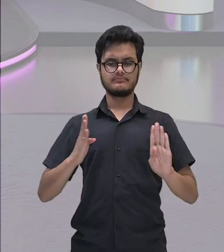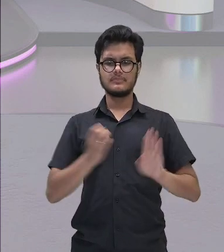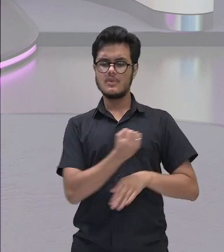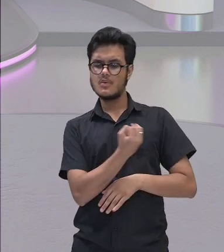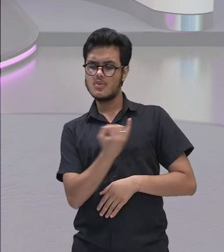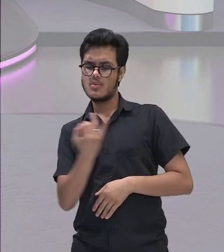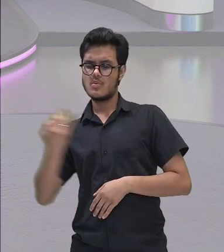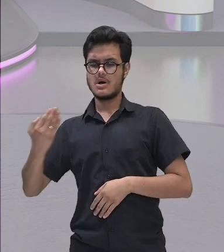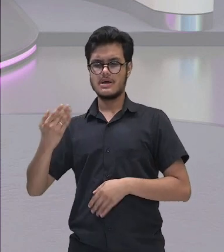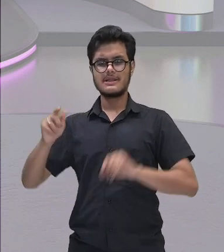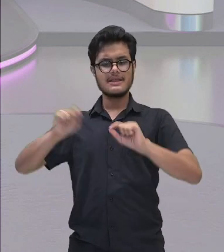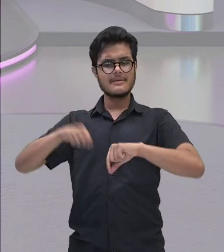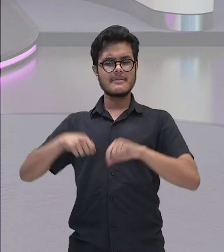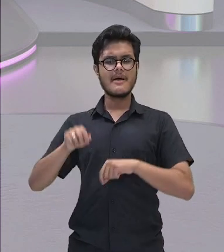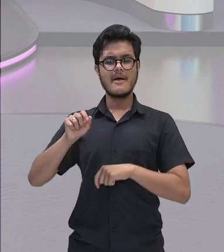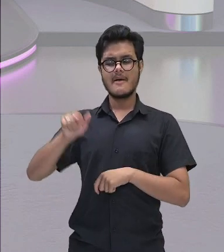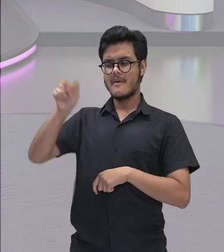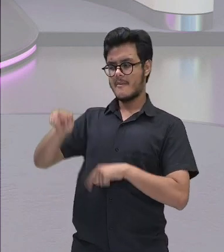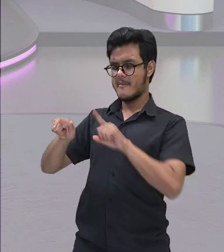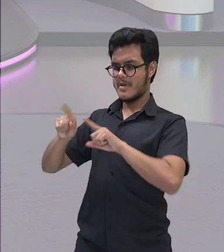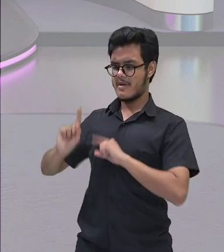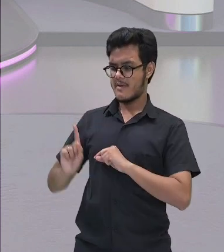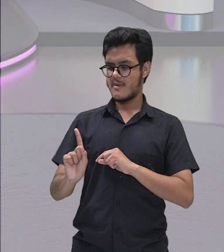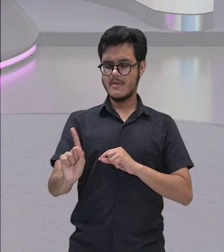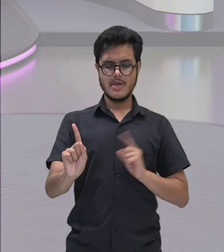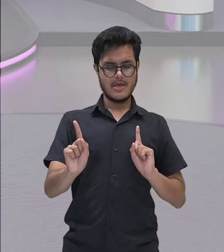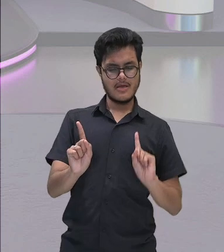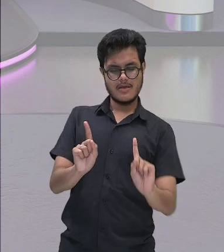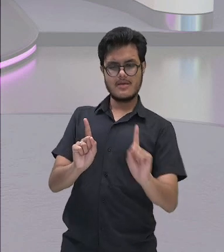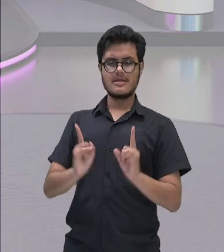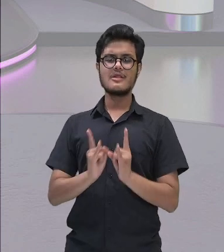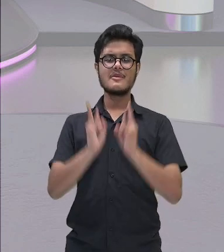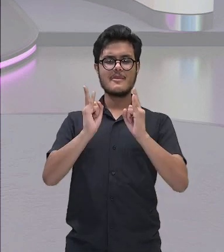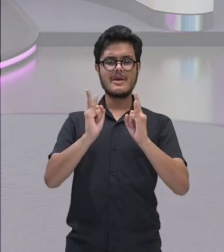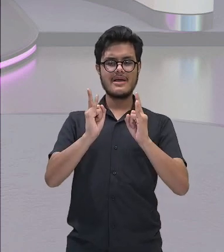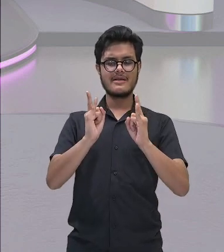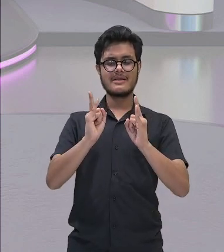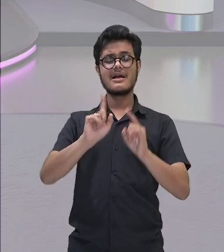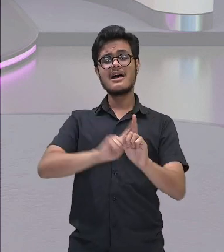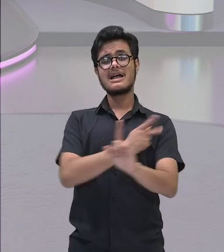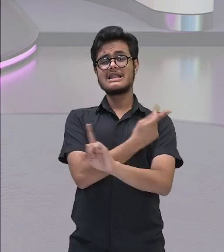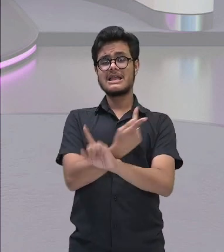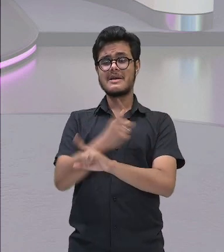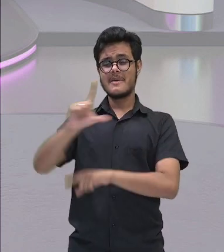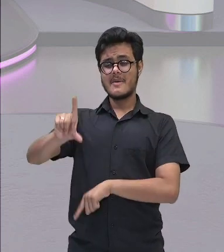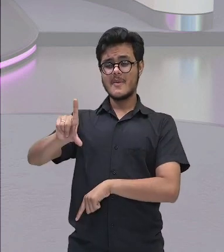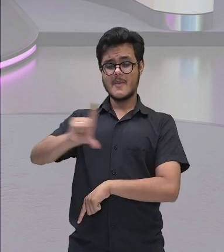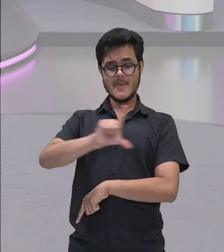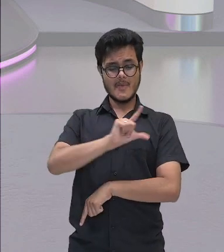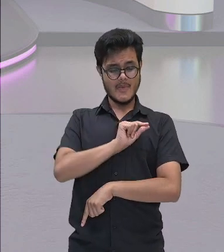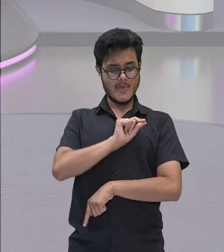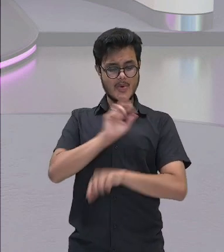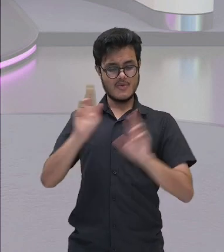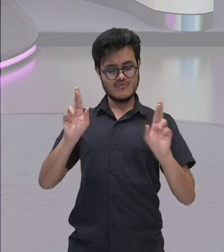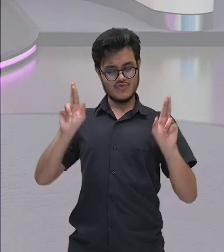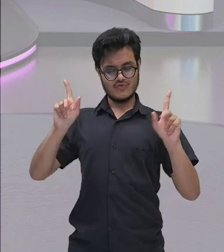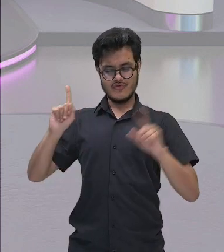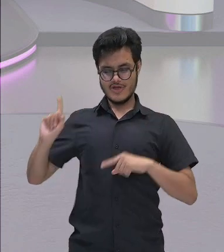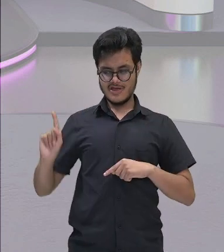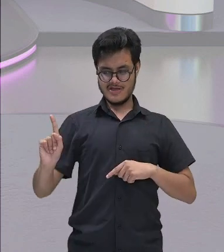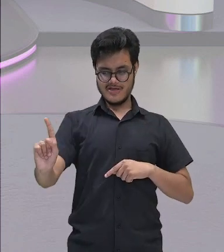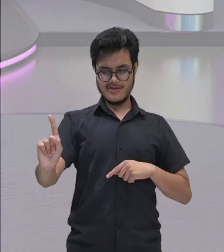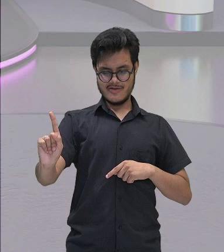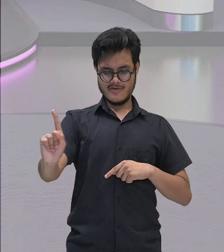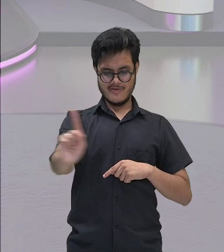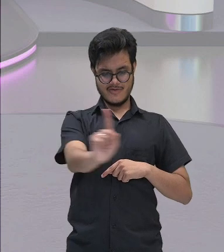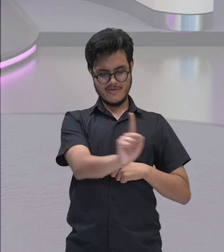formas uma pessoa poderá entrar no edifício e sair por uma porta diferente da que usou para entrar